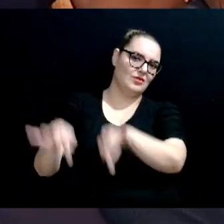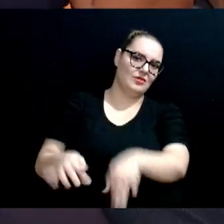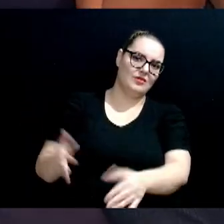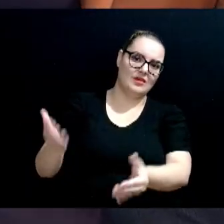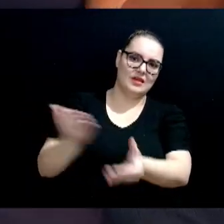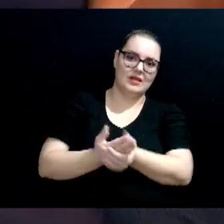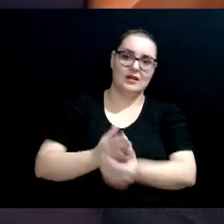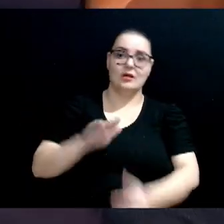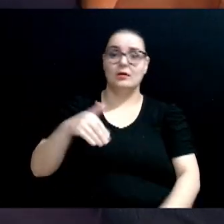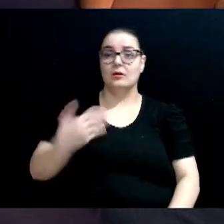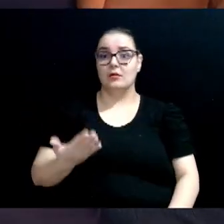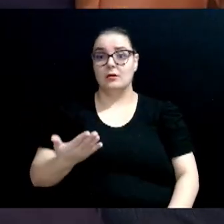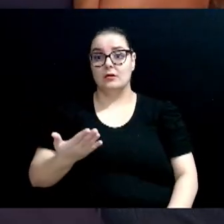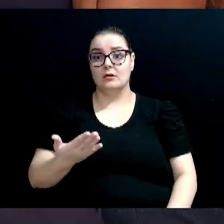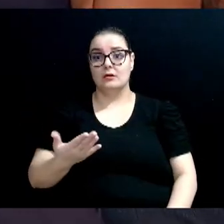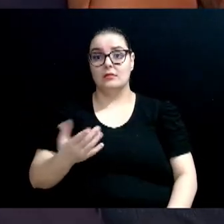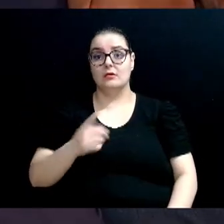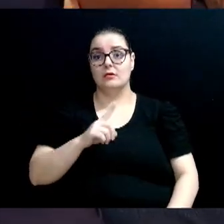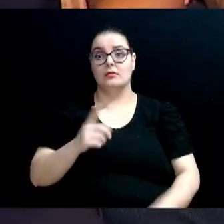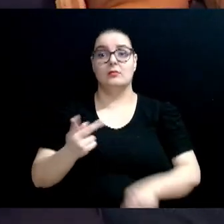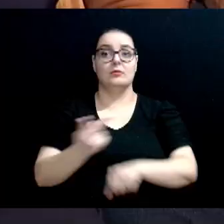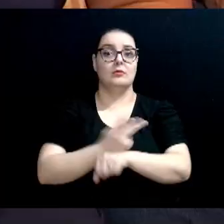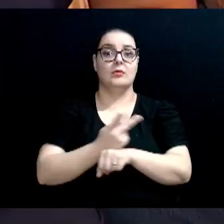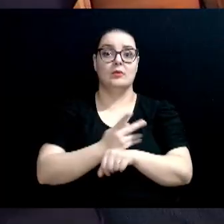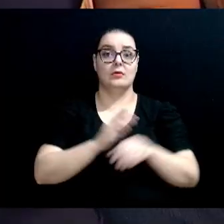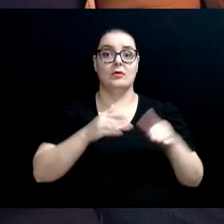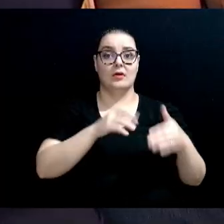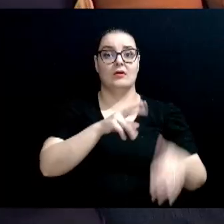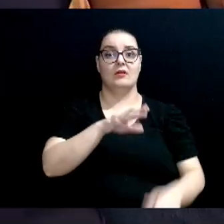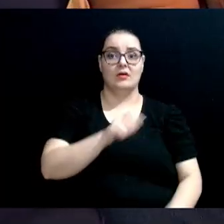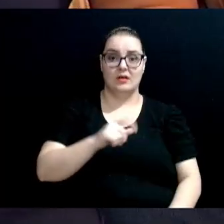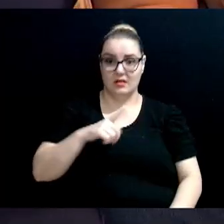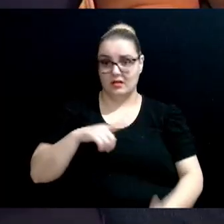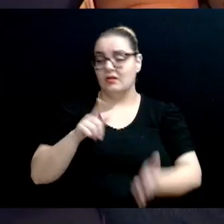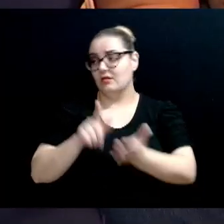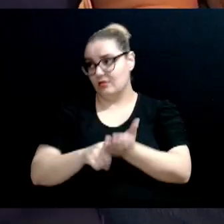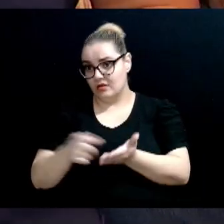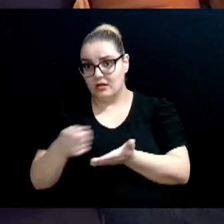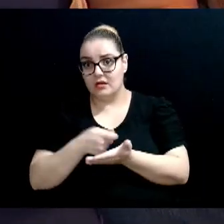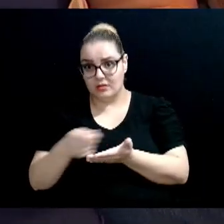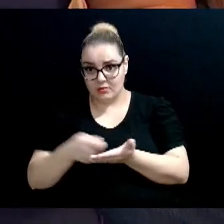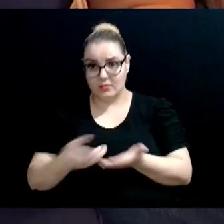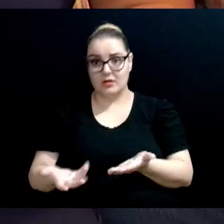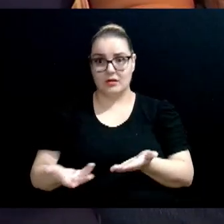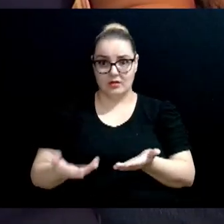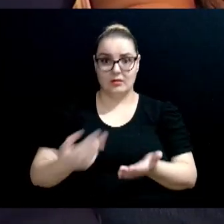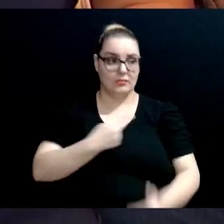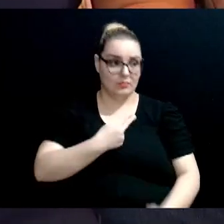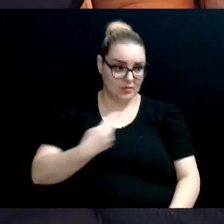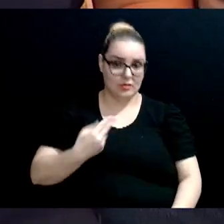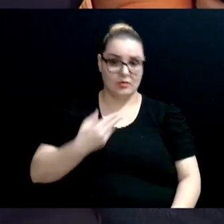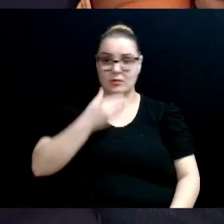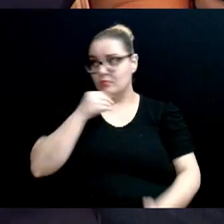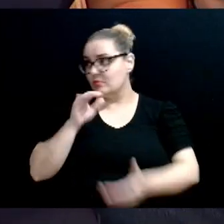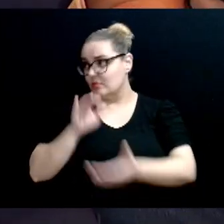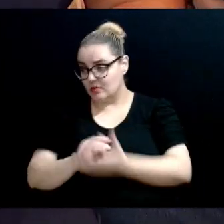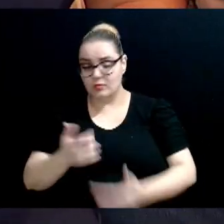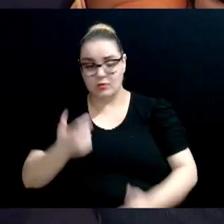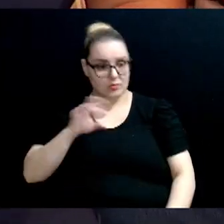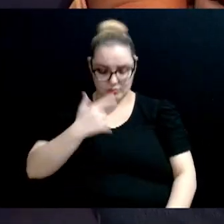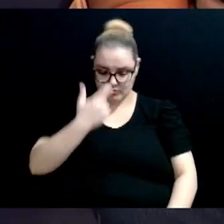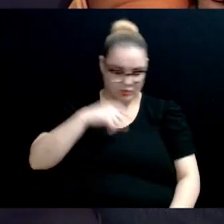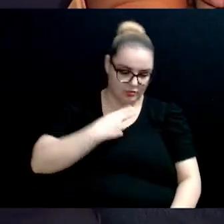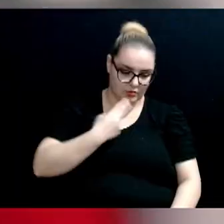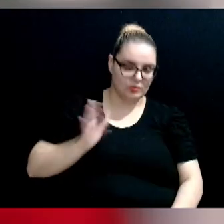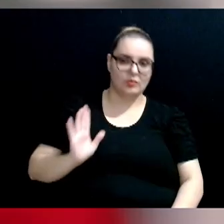elas sequer foram numa vara e perguntar, escuta, tem um papelzinho que eu posso preencher com o meu nome e tal, né? Eu